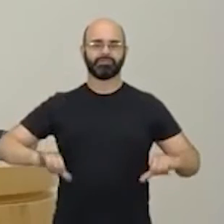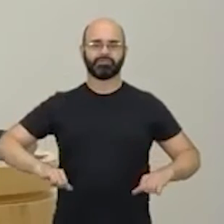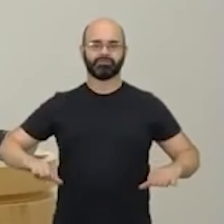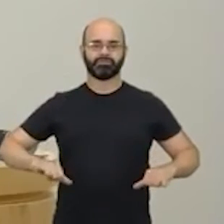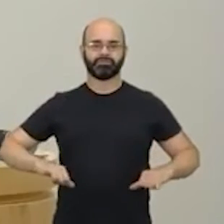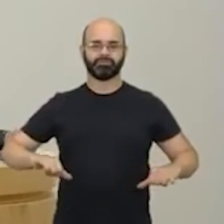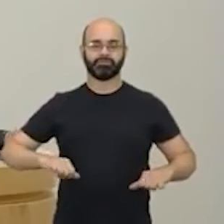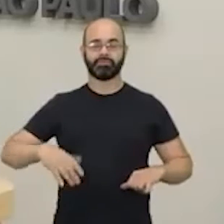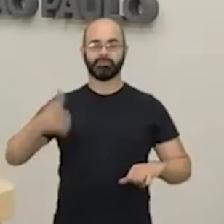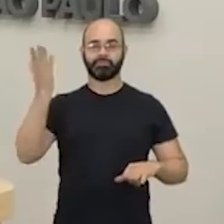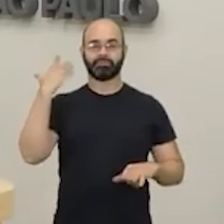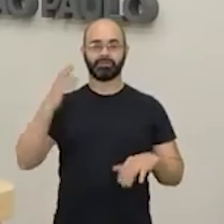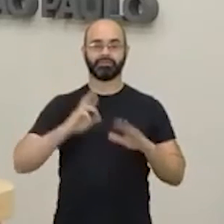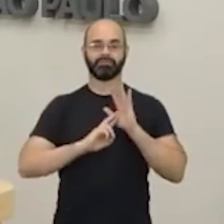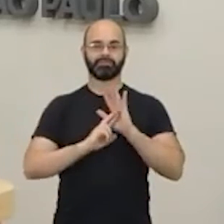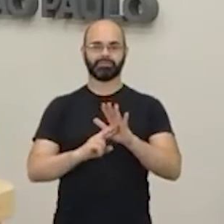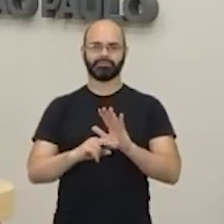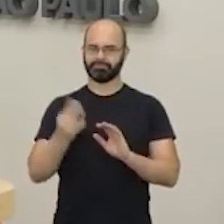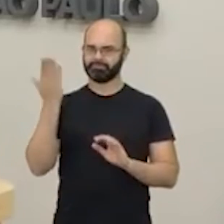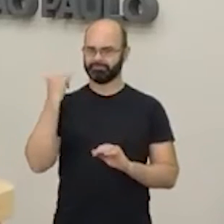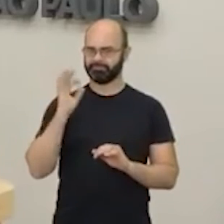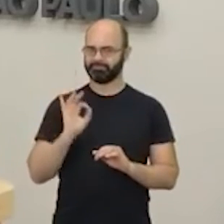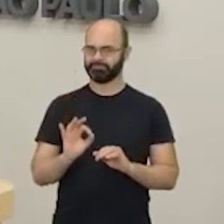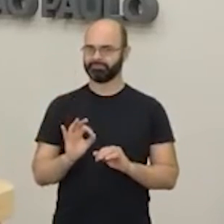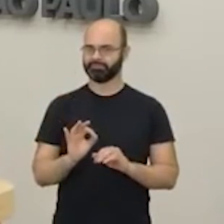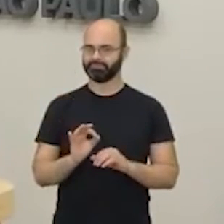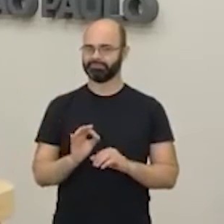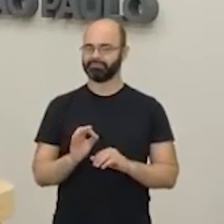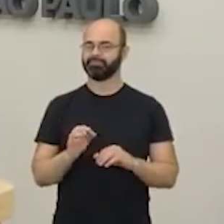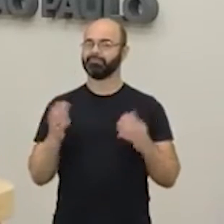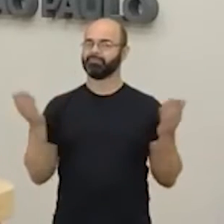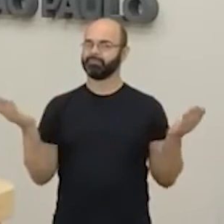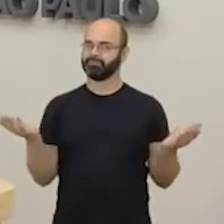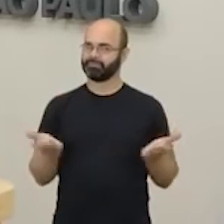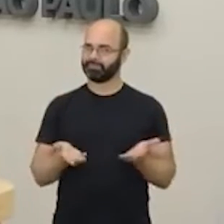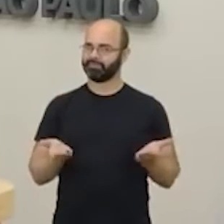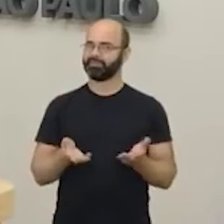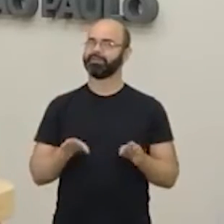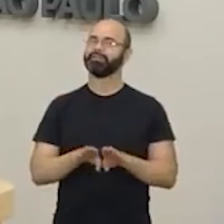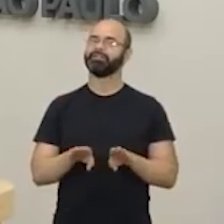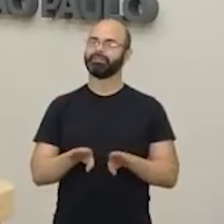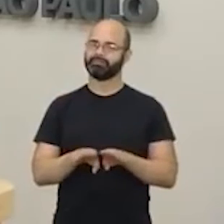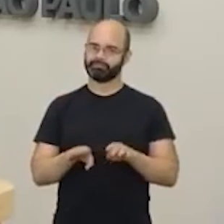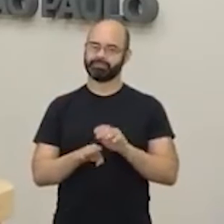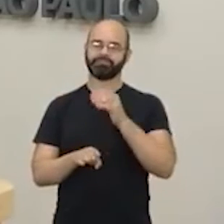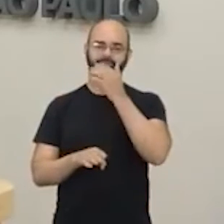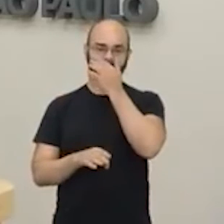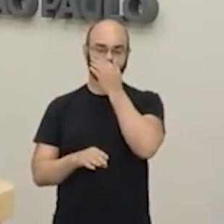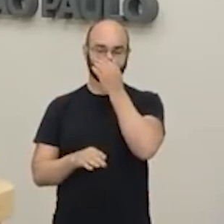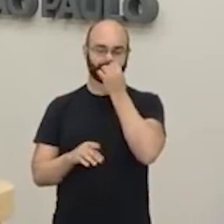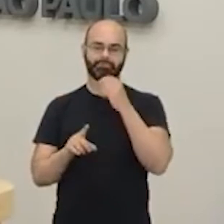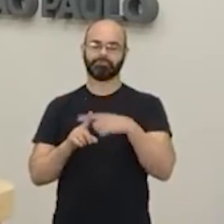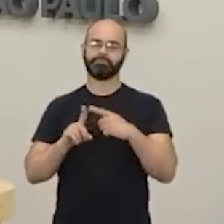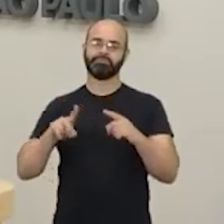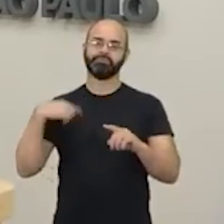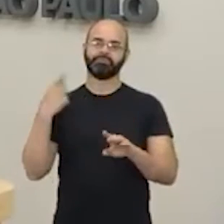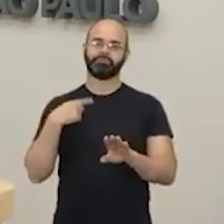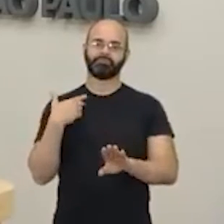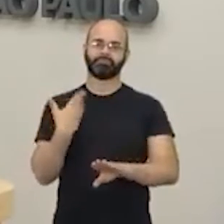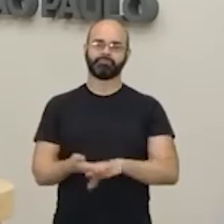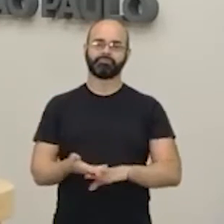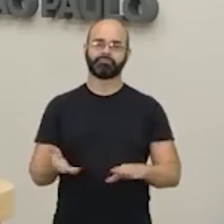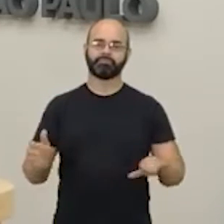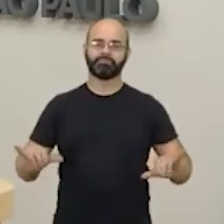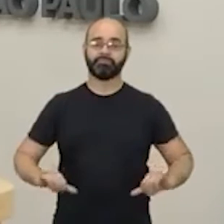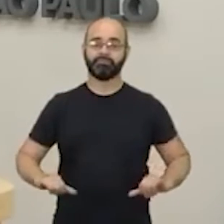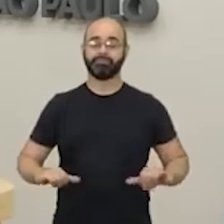passado mesmo? Passado, presente, né? Porque aí nós também temos as nossas sofrências, né? E